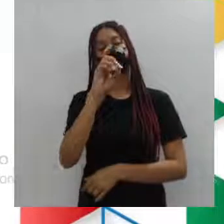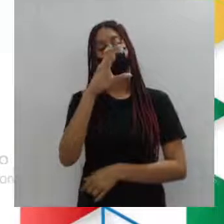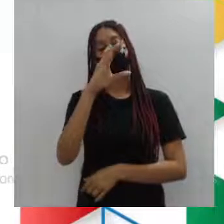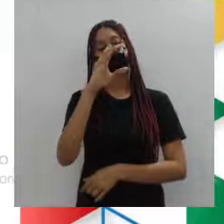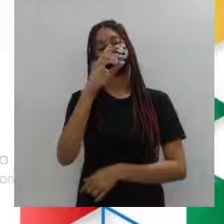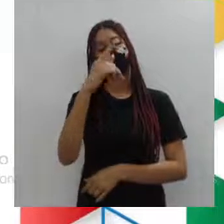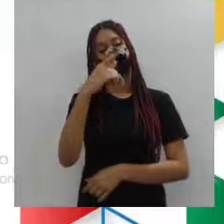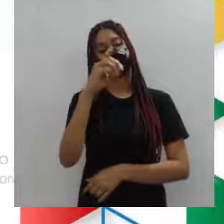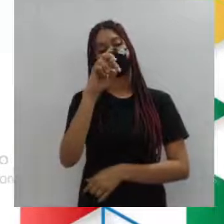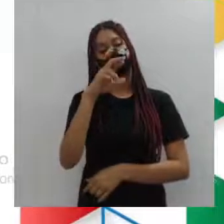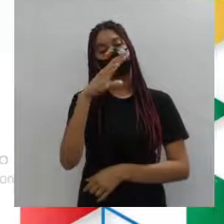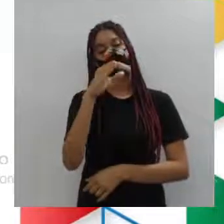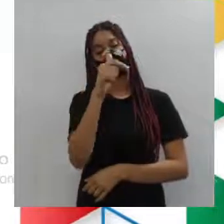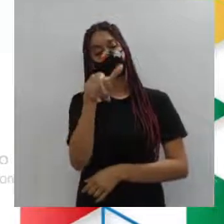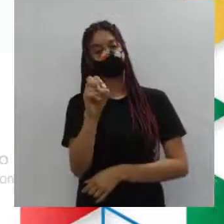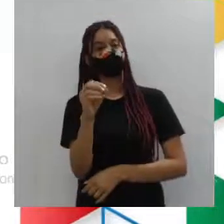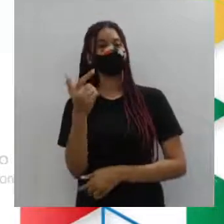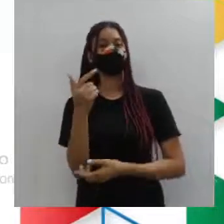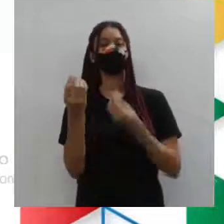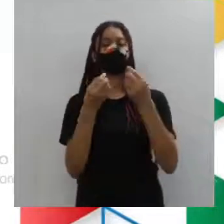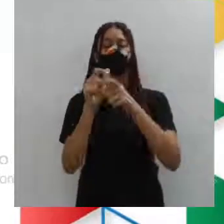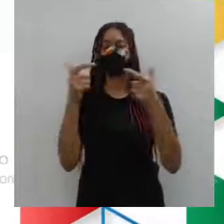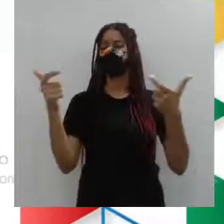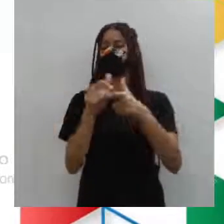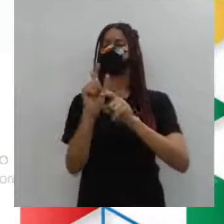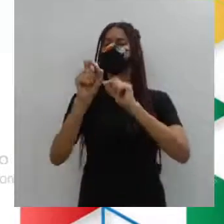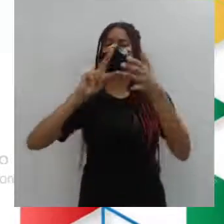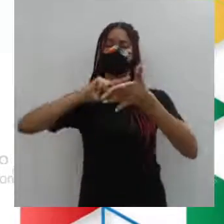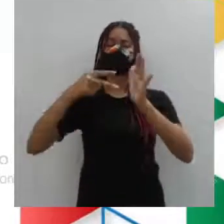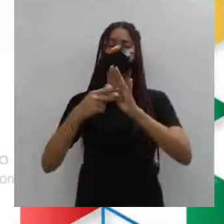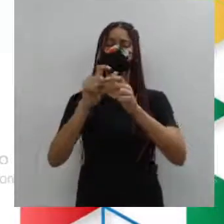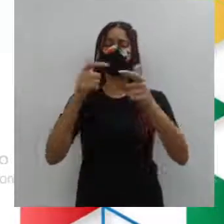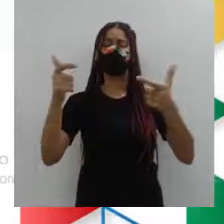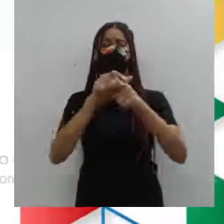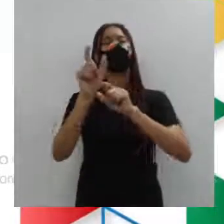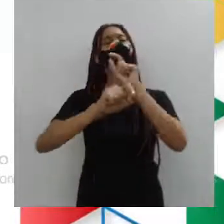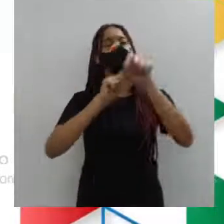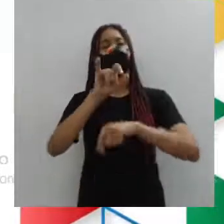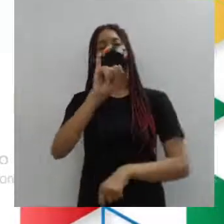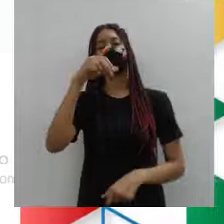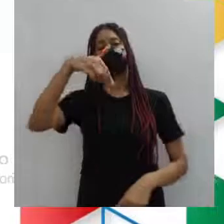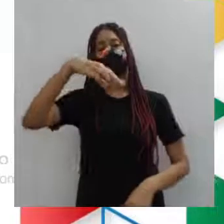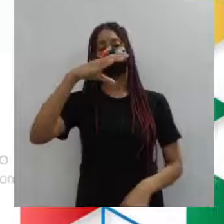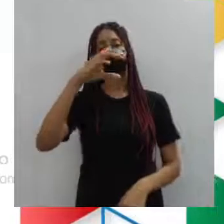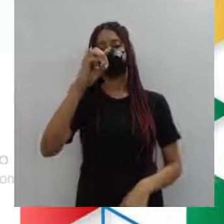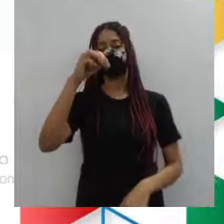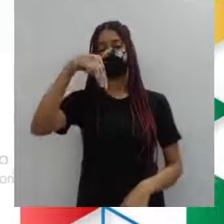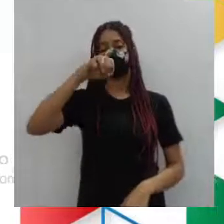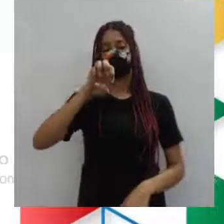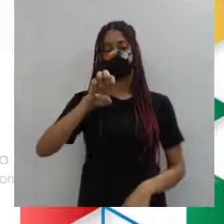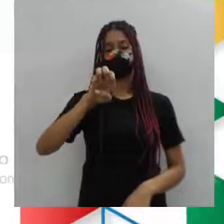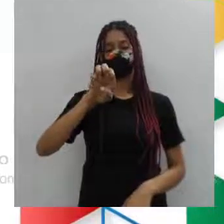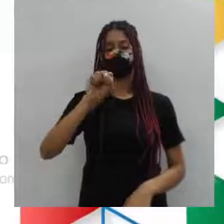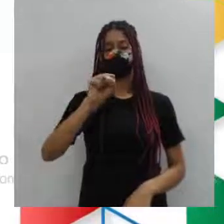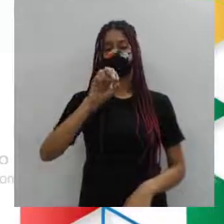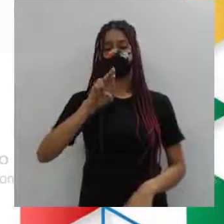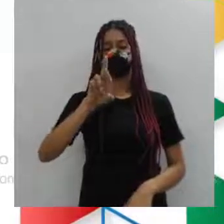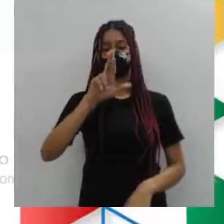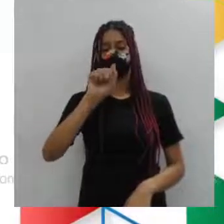é incomensurável. Professor, o que é incomensurável? Incomensurável? Traz para cá, Aninha, para eu explicar.